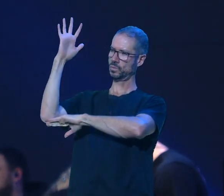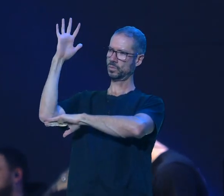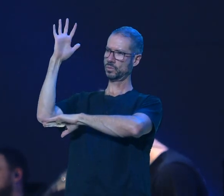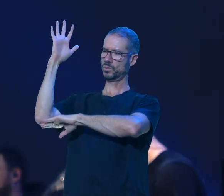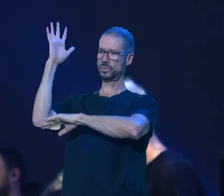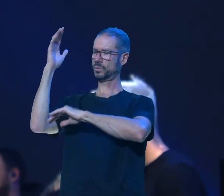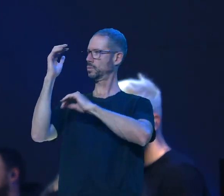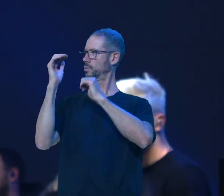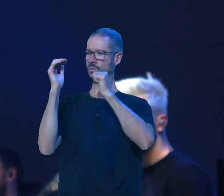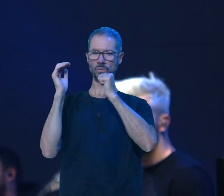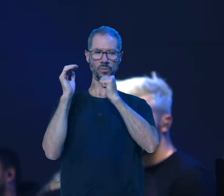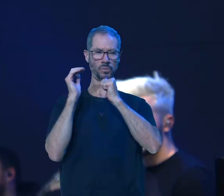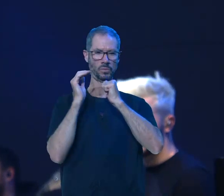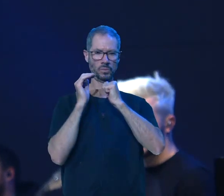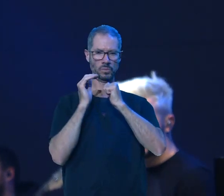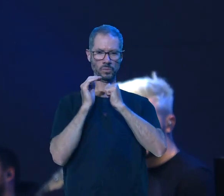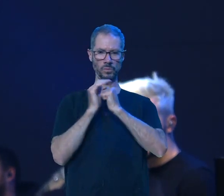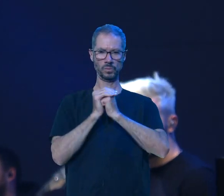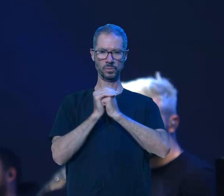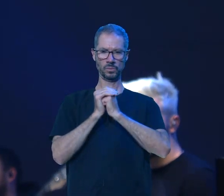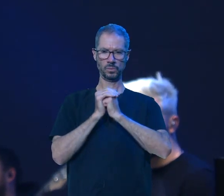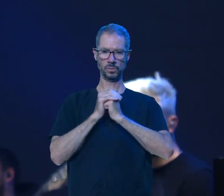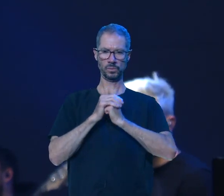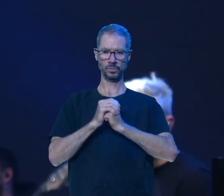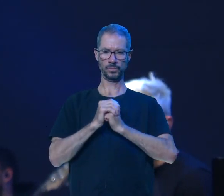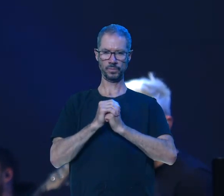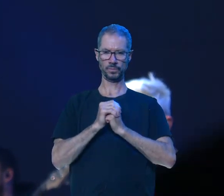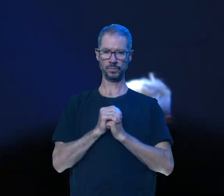Amém. E amém.